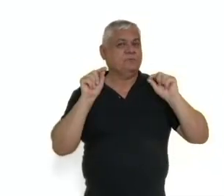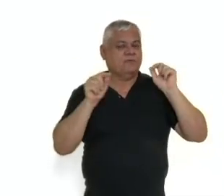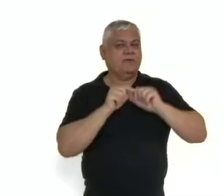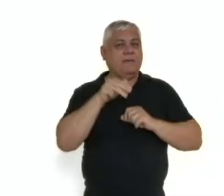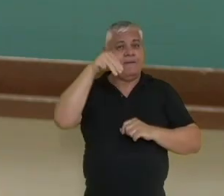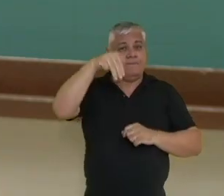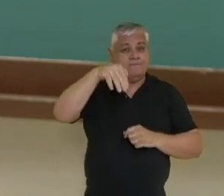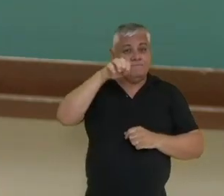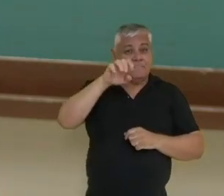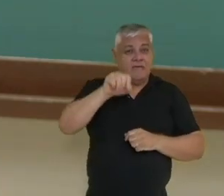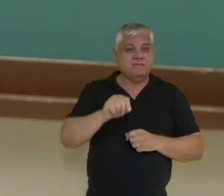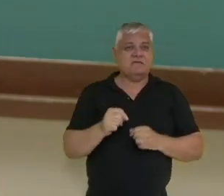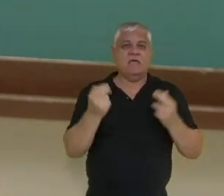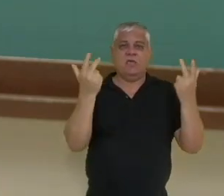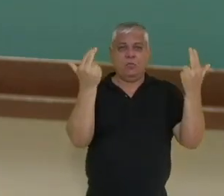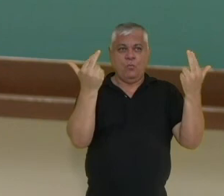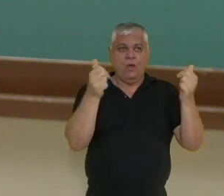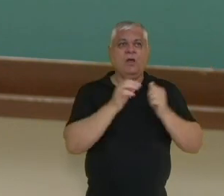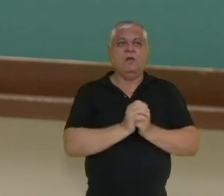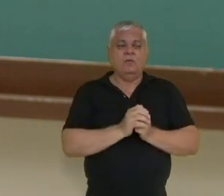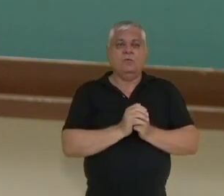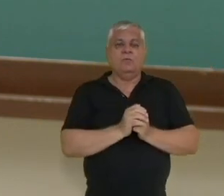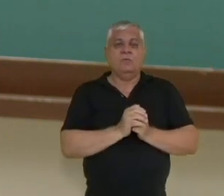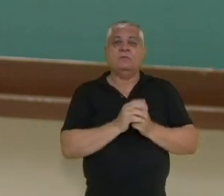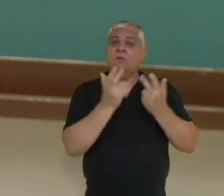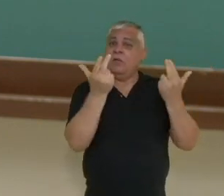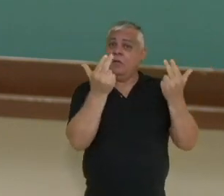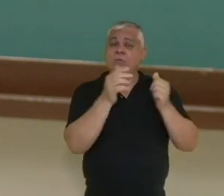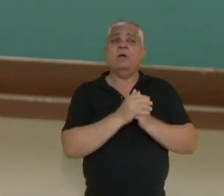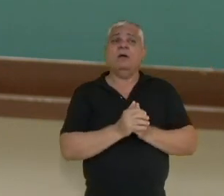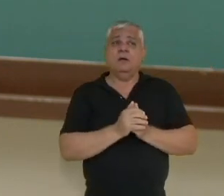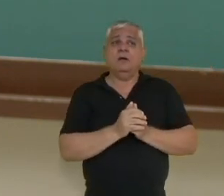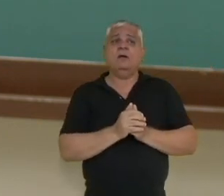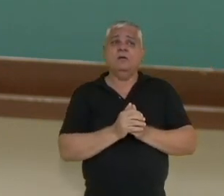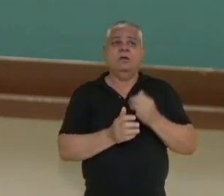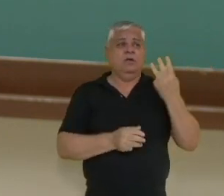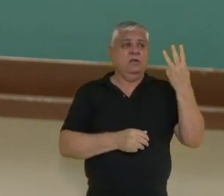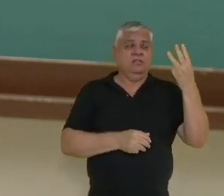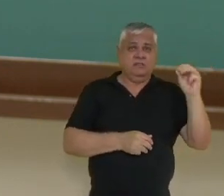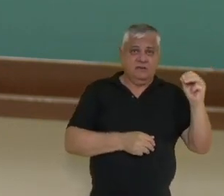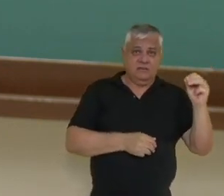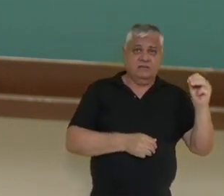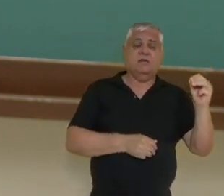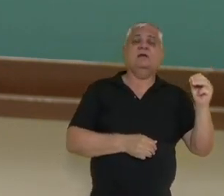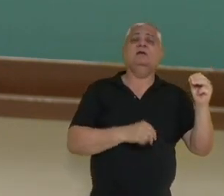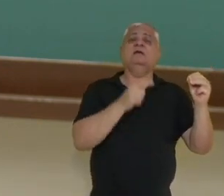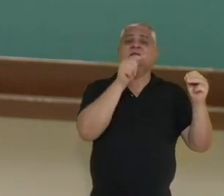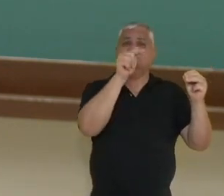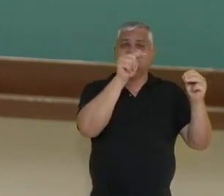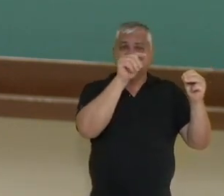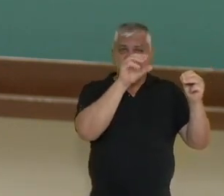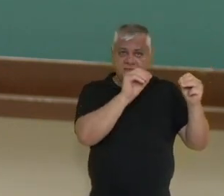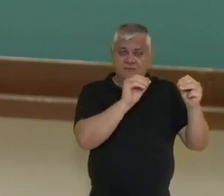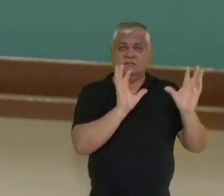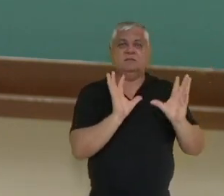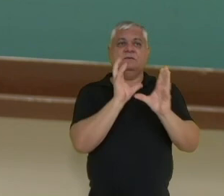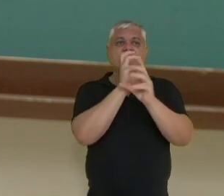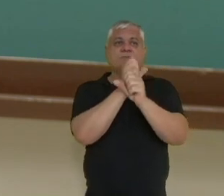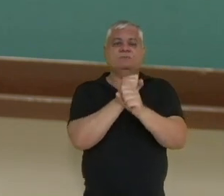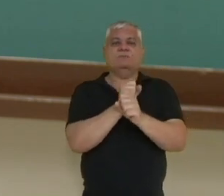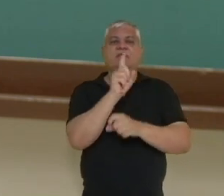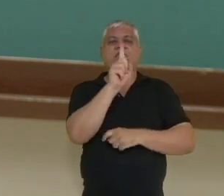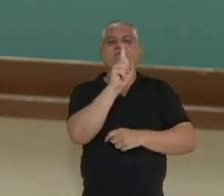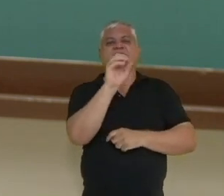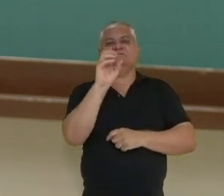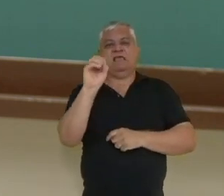são iguais. Então, a média da dupla A, olha só, eu peguei a pontuação da Bruna mais a pontuação do Lucas. Então,